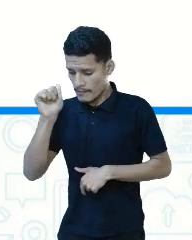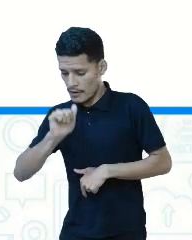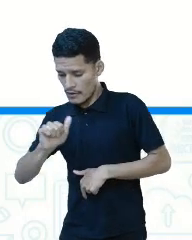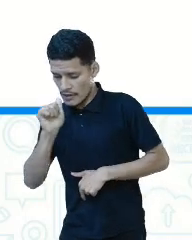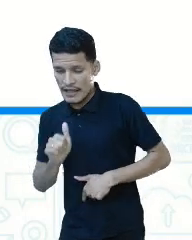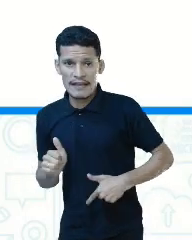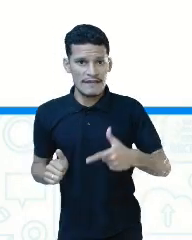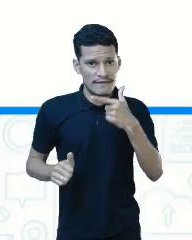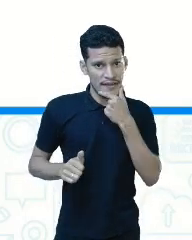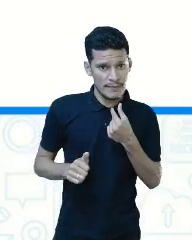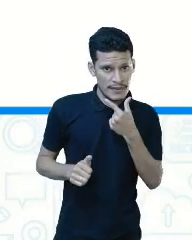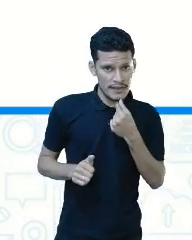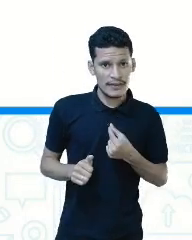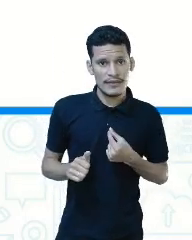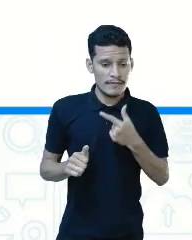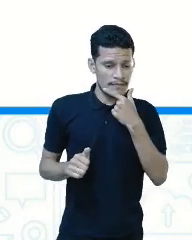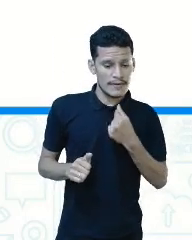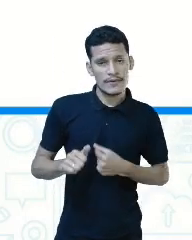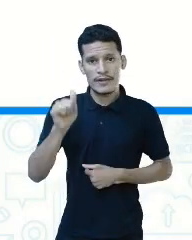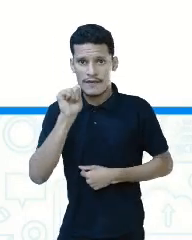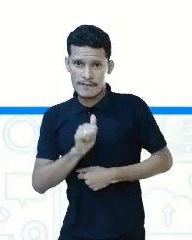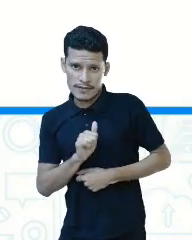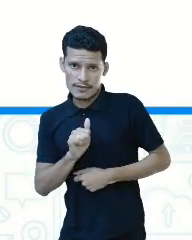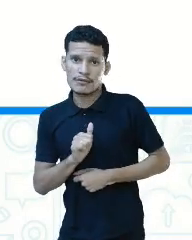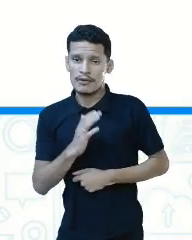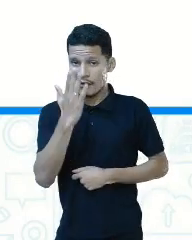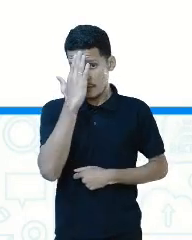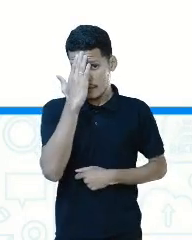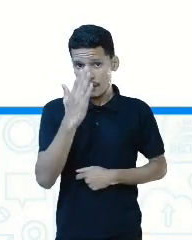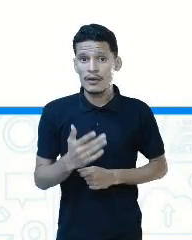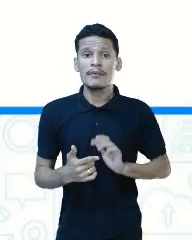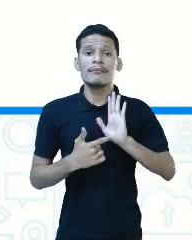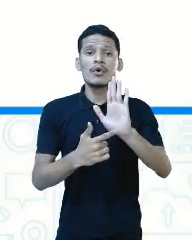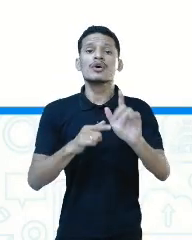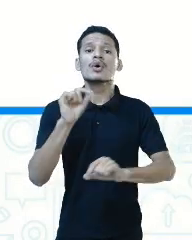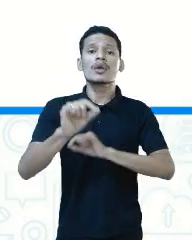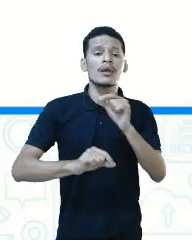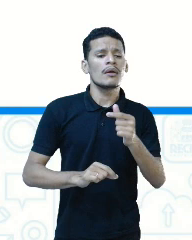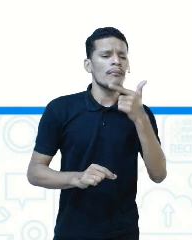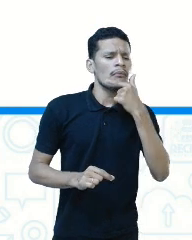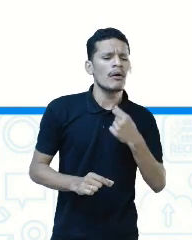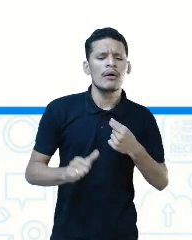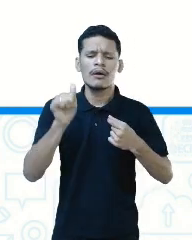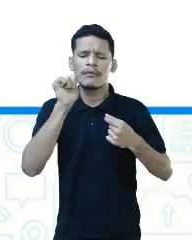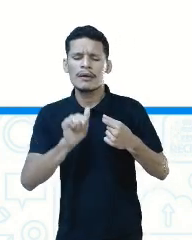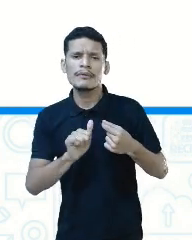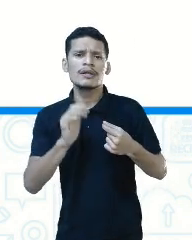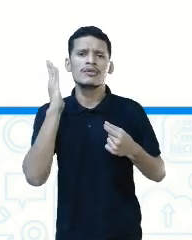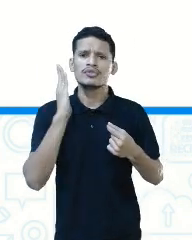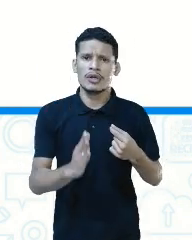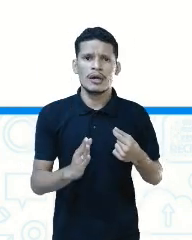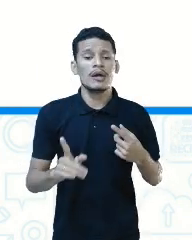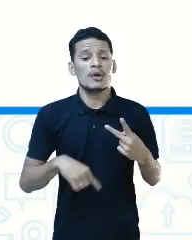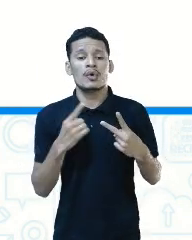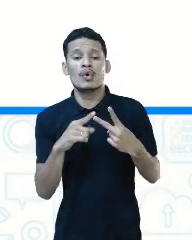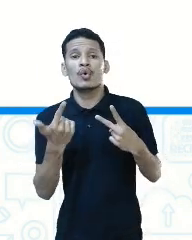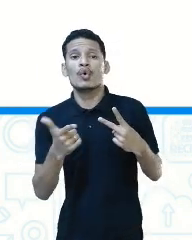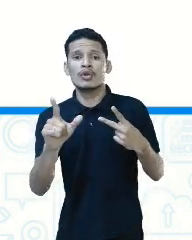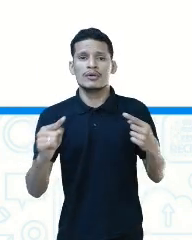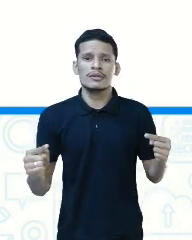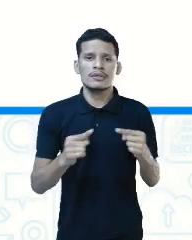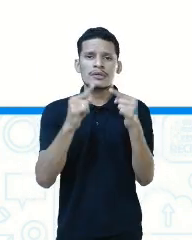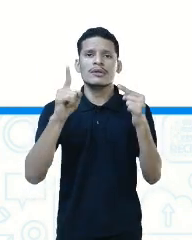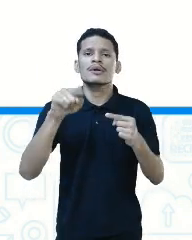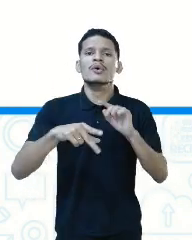e feminino, tá? Como ele está dizendo aí, aponta a flexão em masculino e feminino. Outro caso de